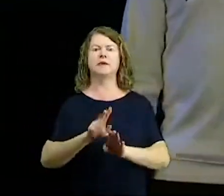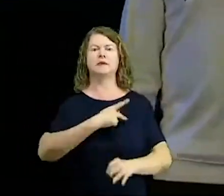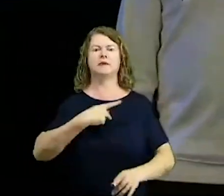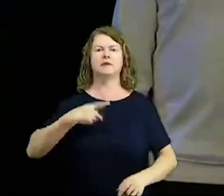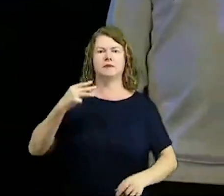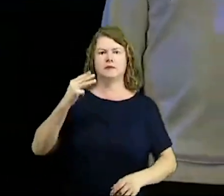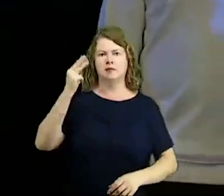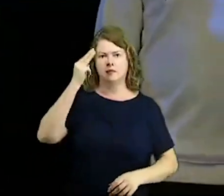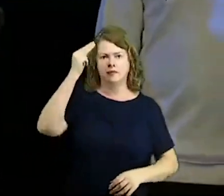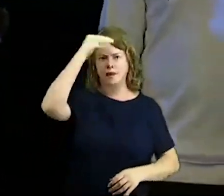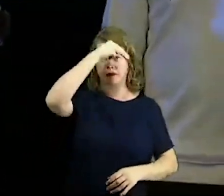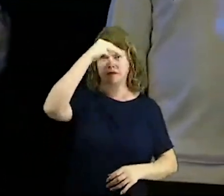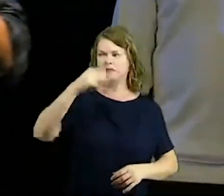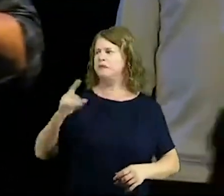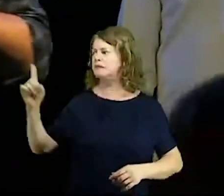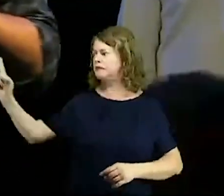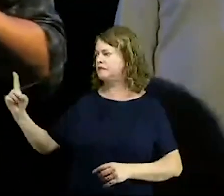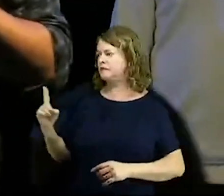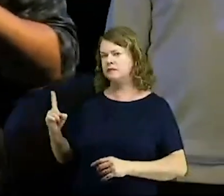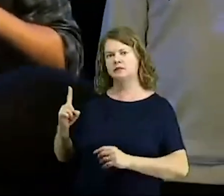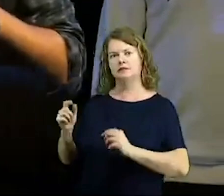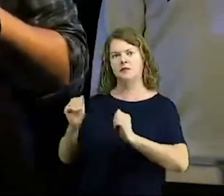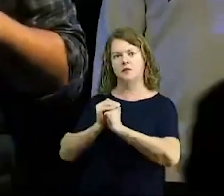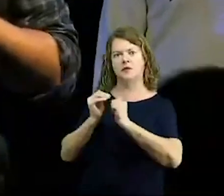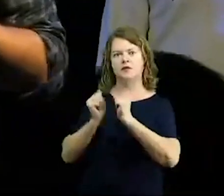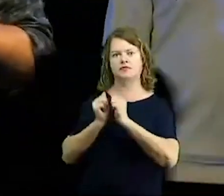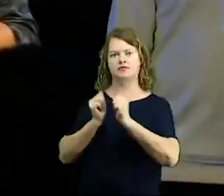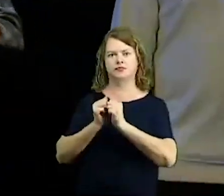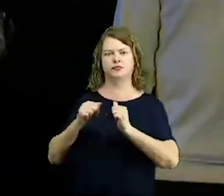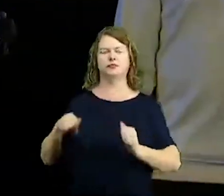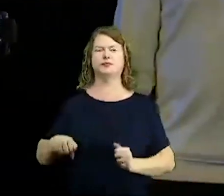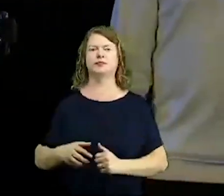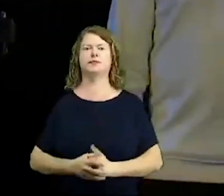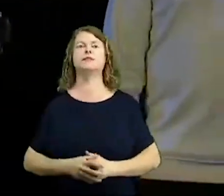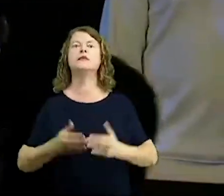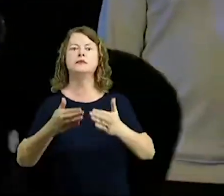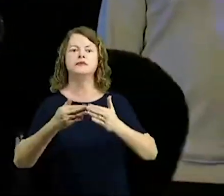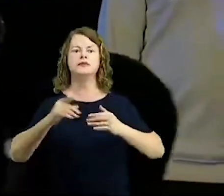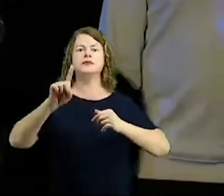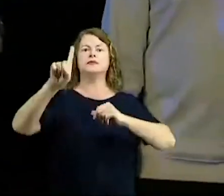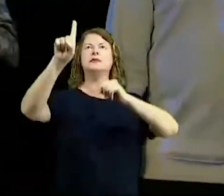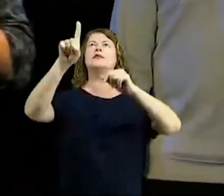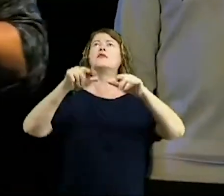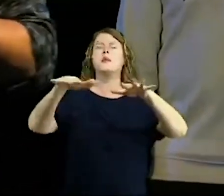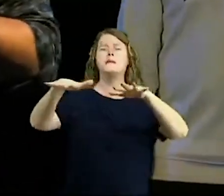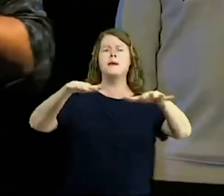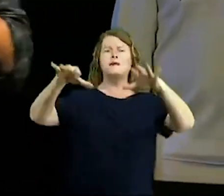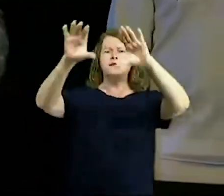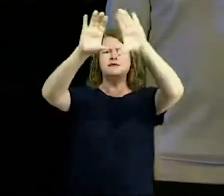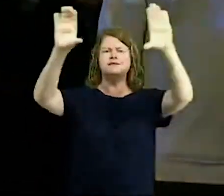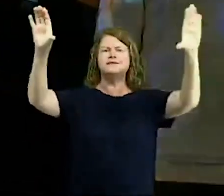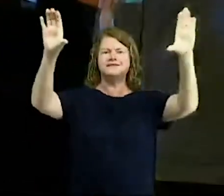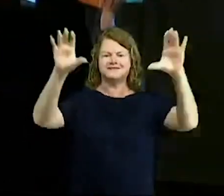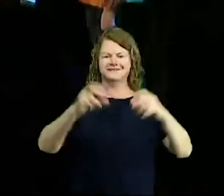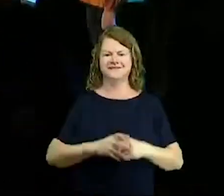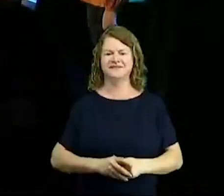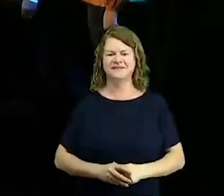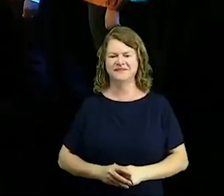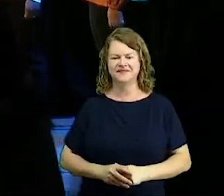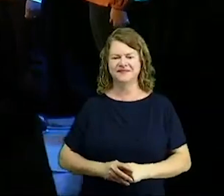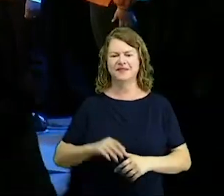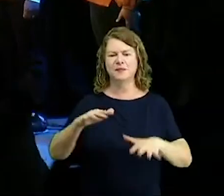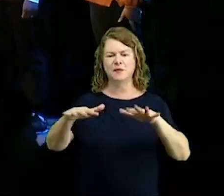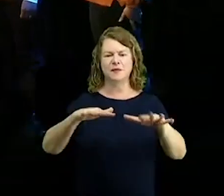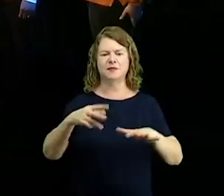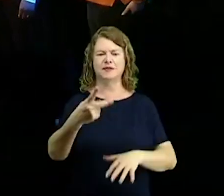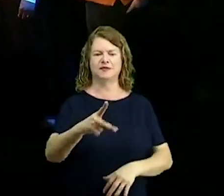aqui. Tá bom? E nós vamos pedir para que esse Deus que move o céu, esse Deus que move o céu, se mova sobre a